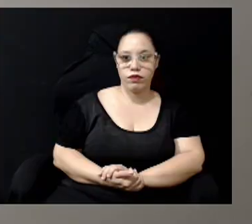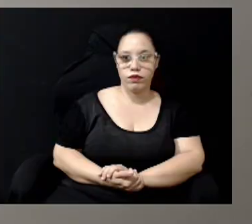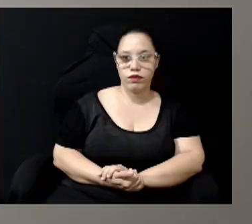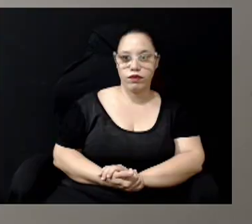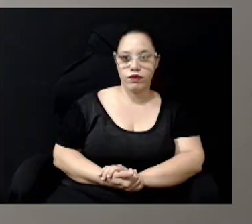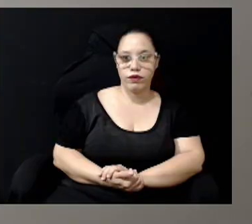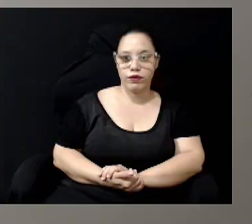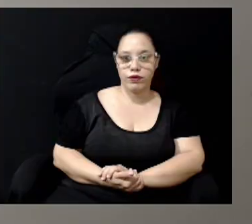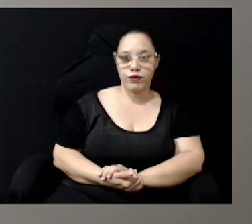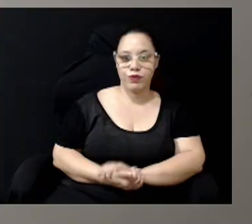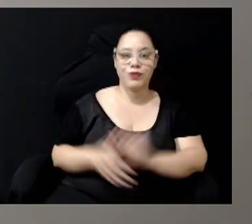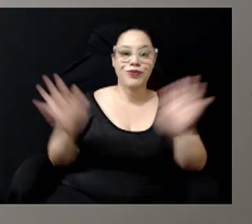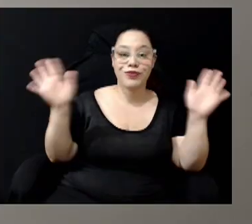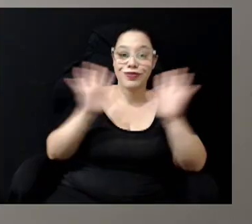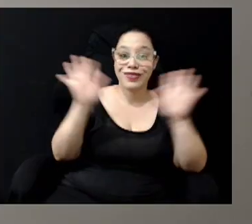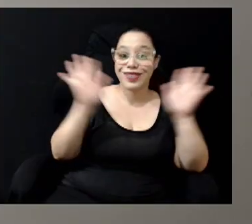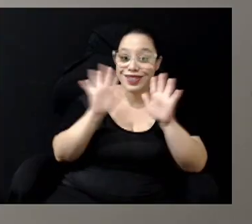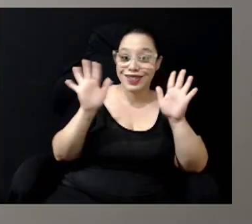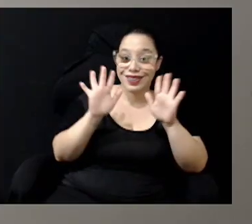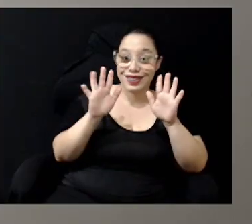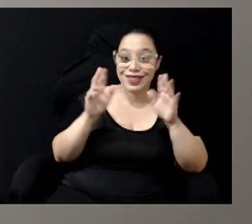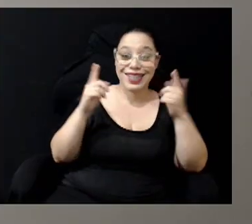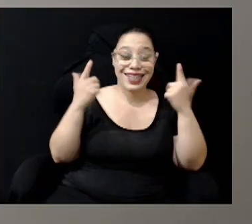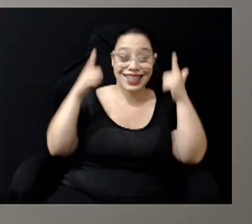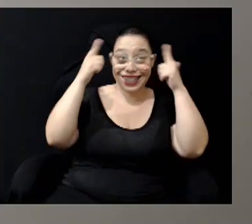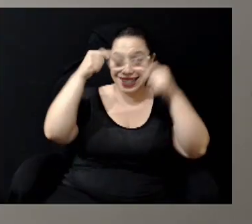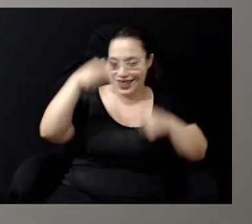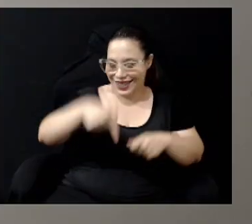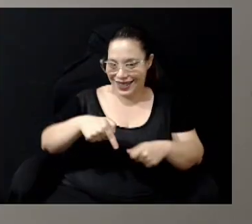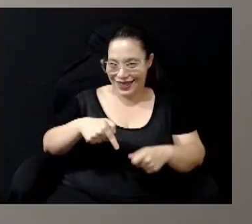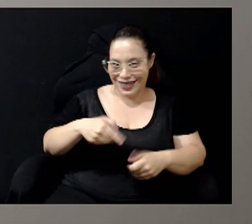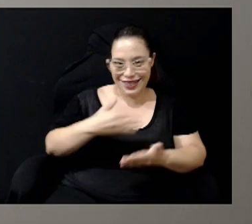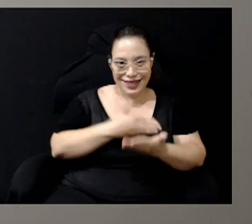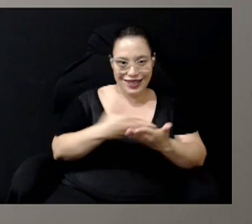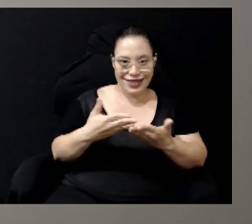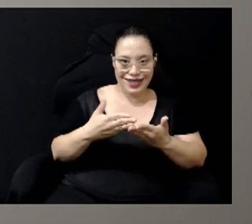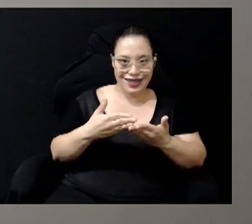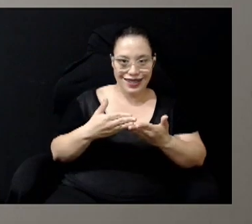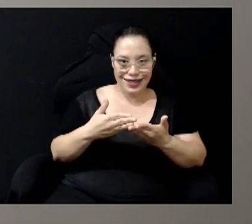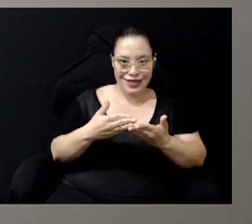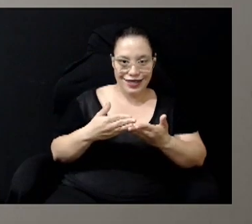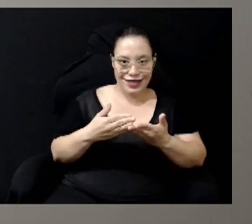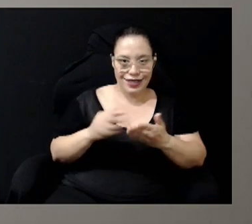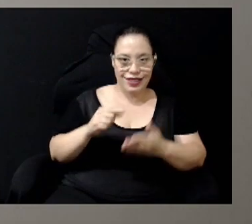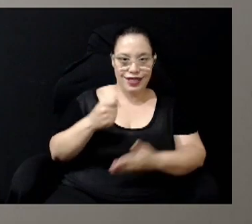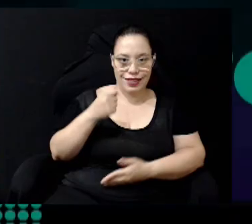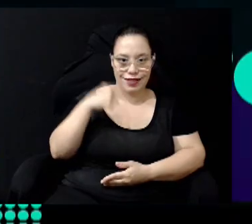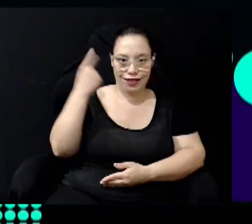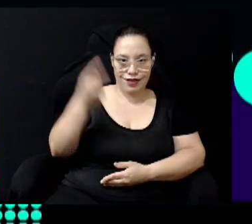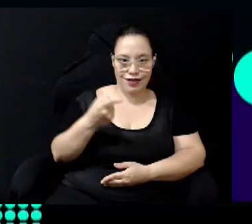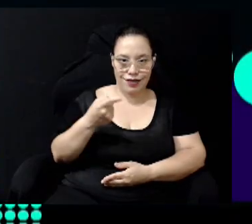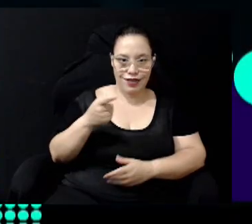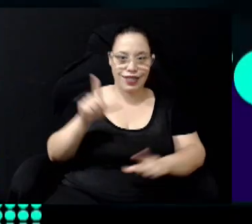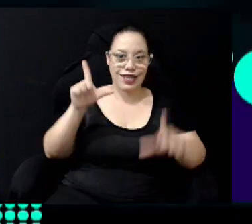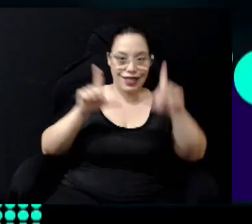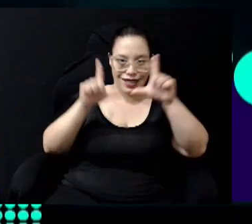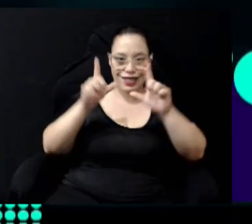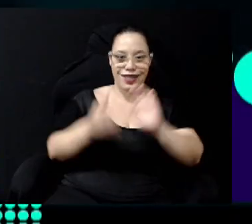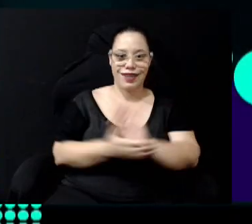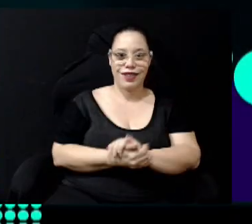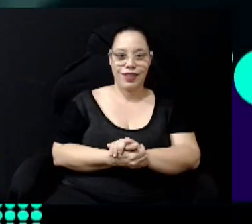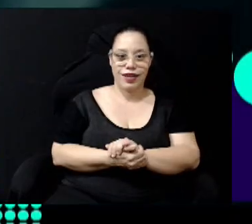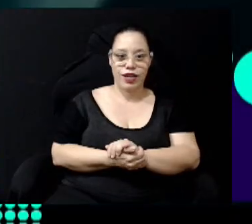Olá, minha gente, sextou por aqui e vamos às estreias da próxima semana nas telonas. Coringa